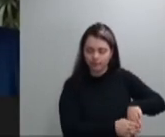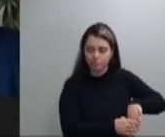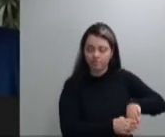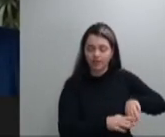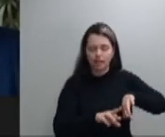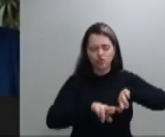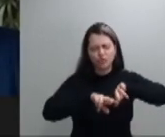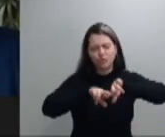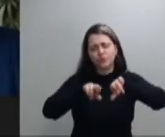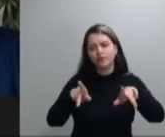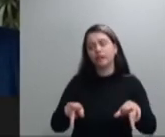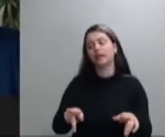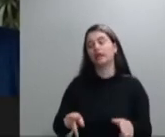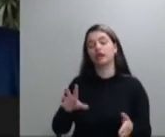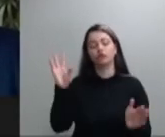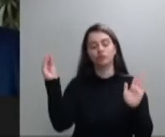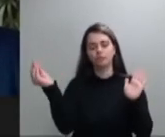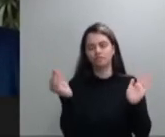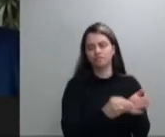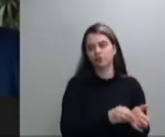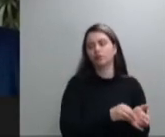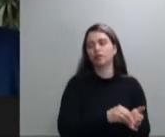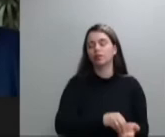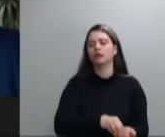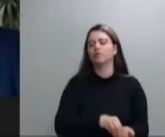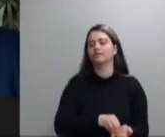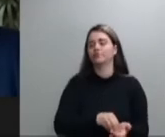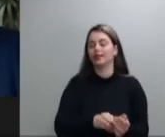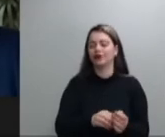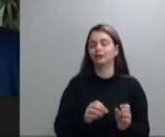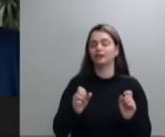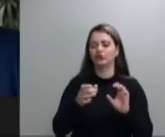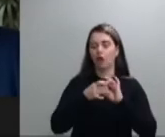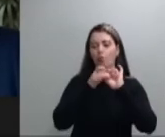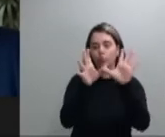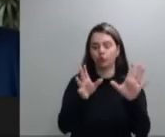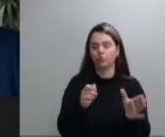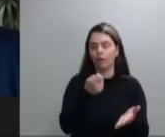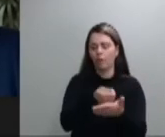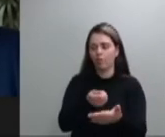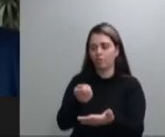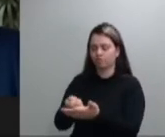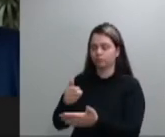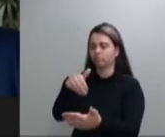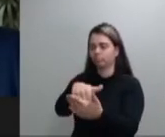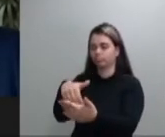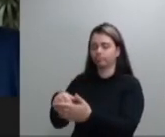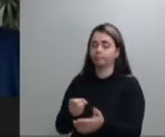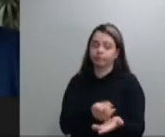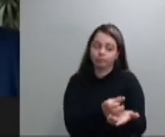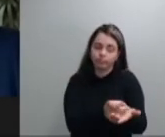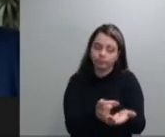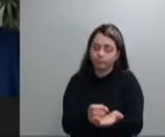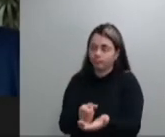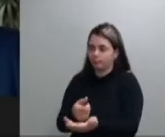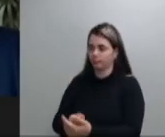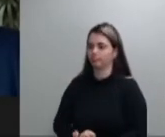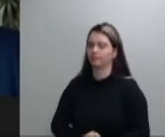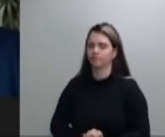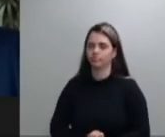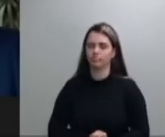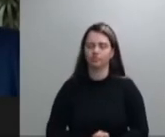capitalismo até tem pouca possibilidade de respirar as cooperativas tem até um caso hoje está vindo hoje na nossa sessão eu ia na na